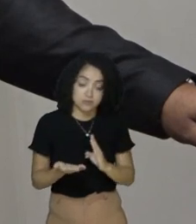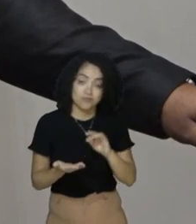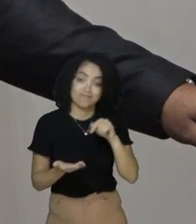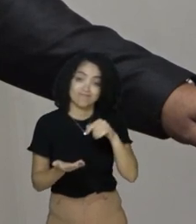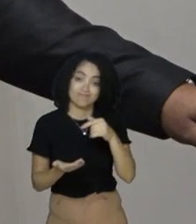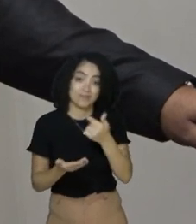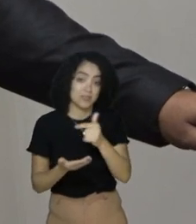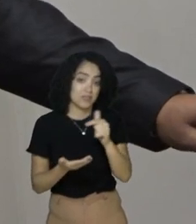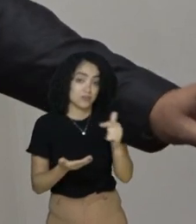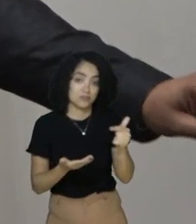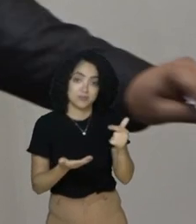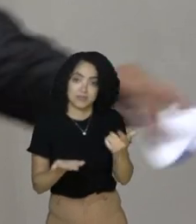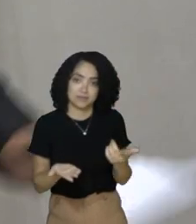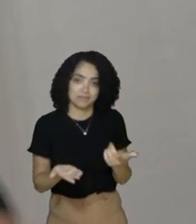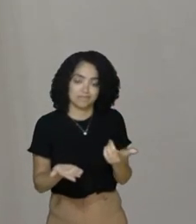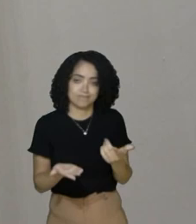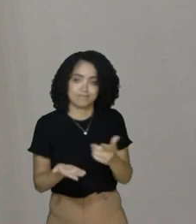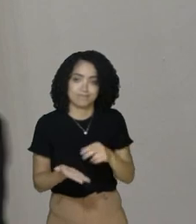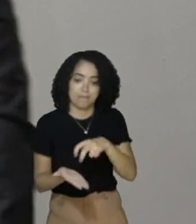pena capital.